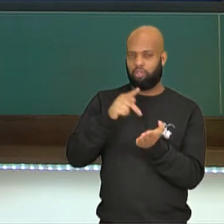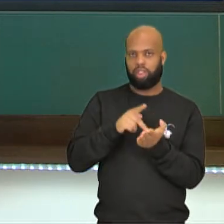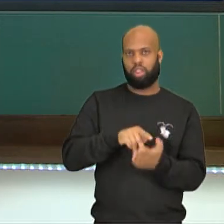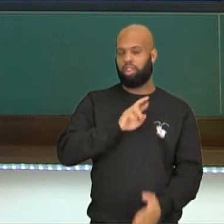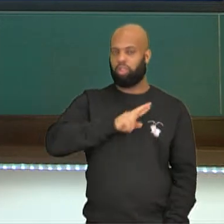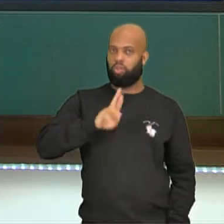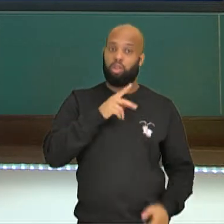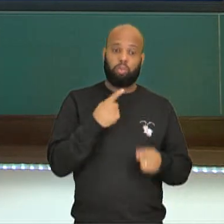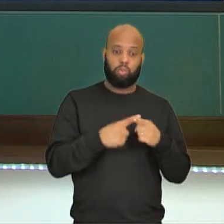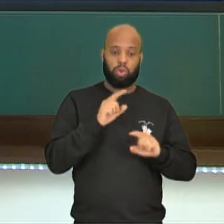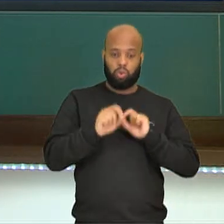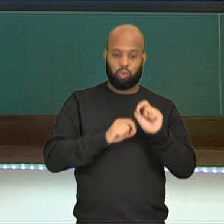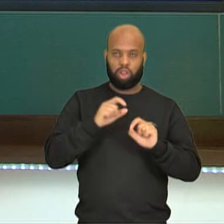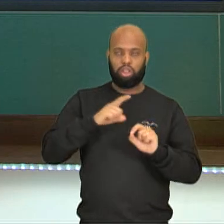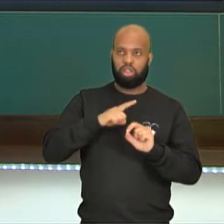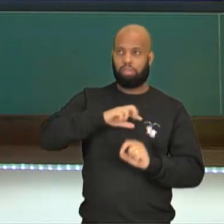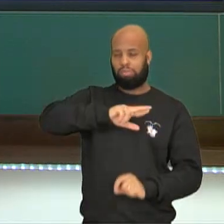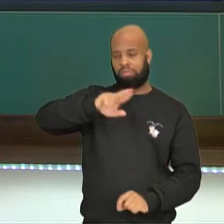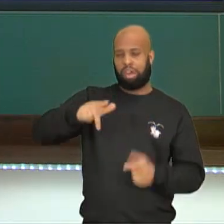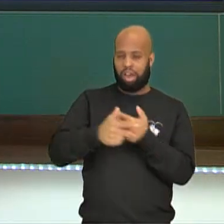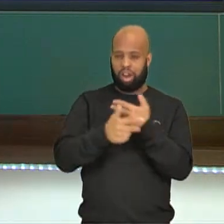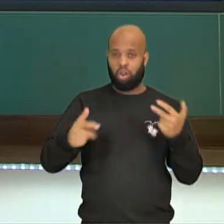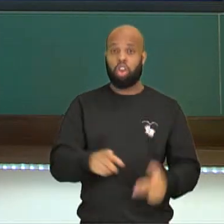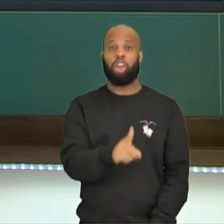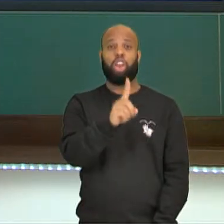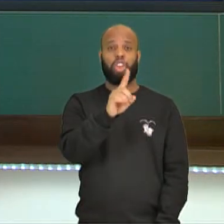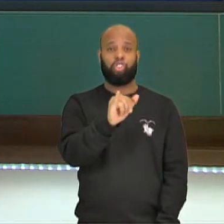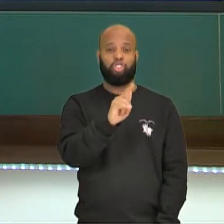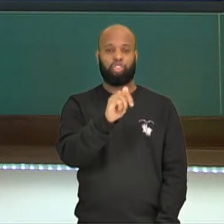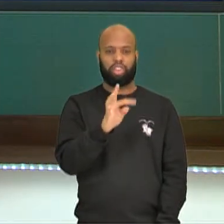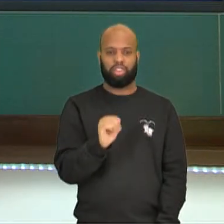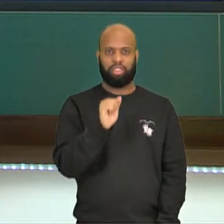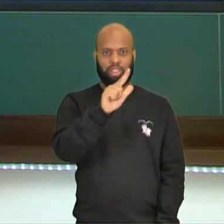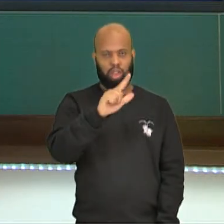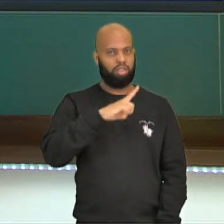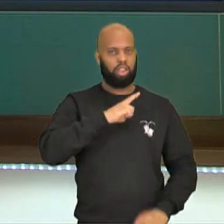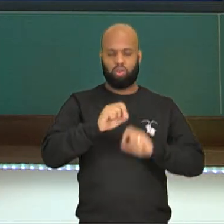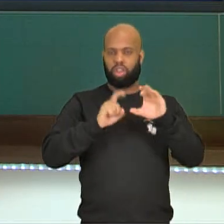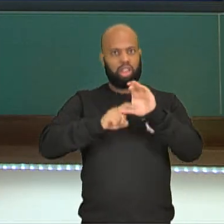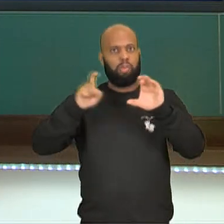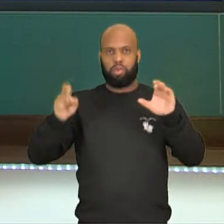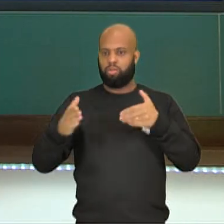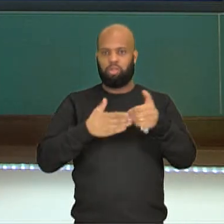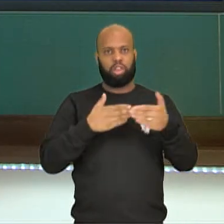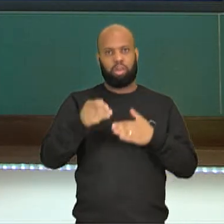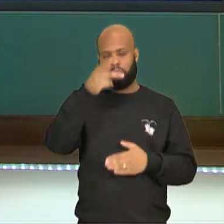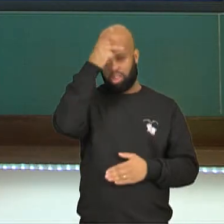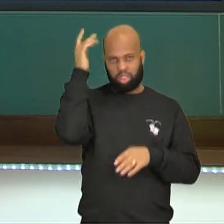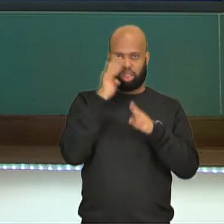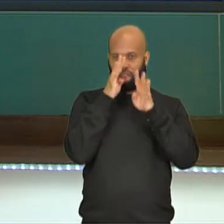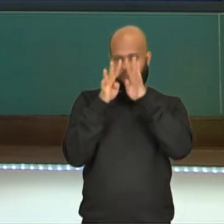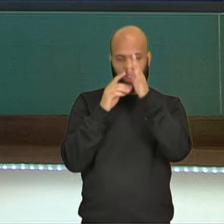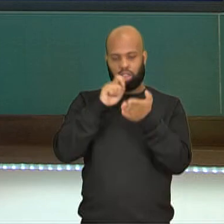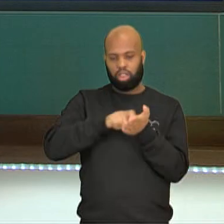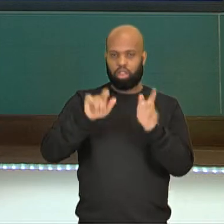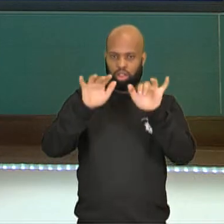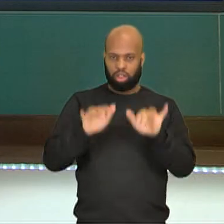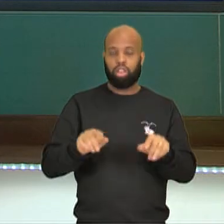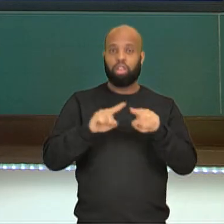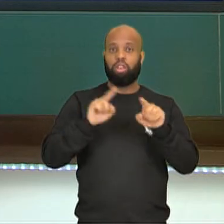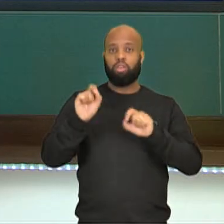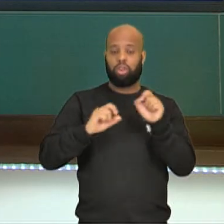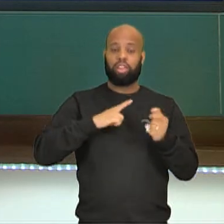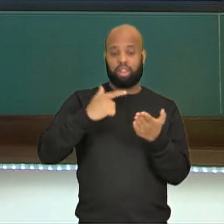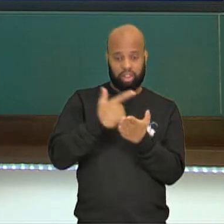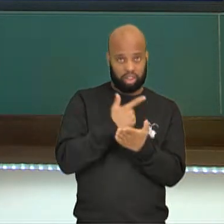não. Porque é um universo digital assim, Deus livre, né? Totalmente autônomo, independente, qualquer um escreve o que quer, mas pelo menos nos